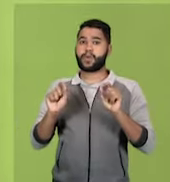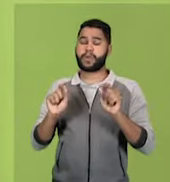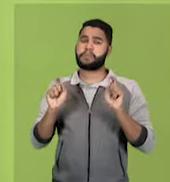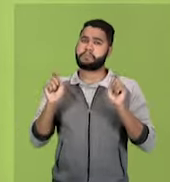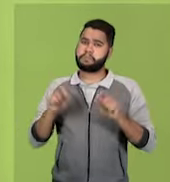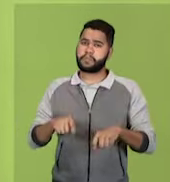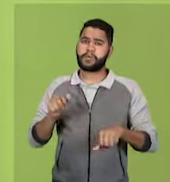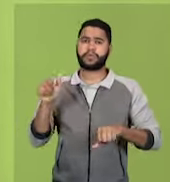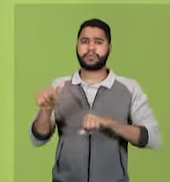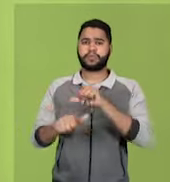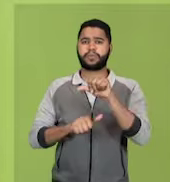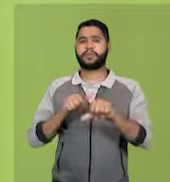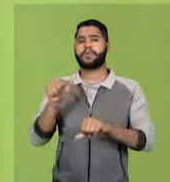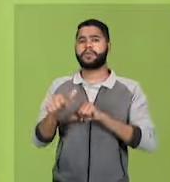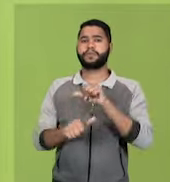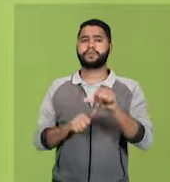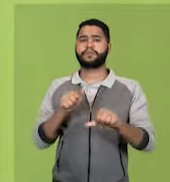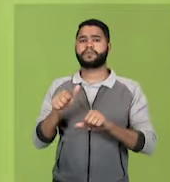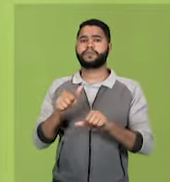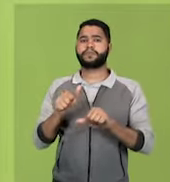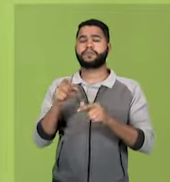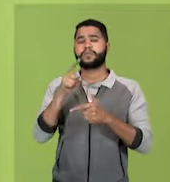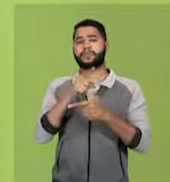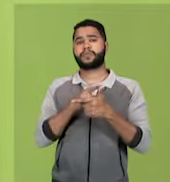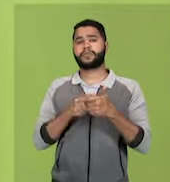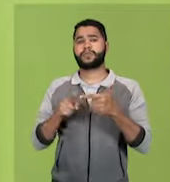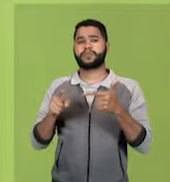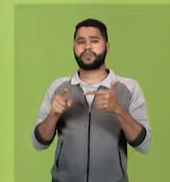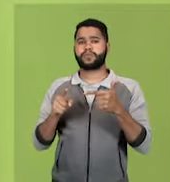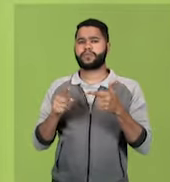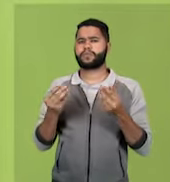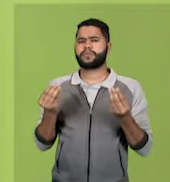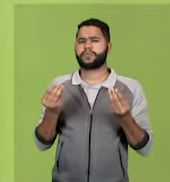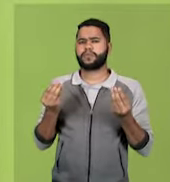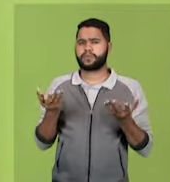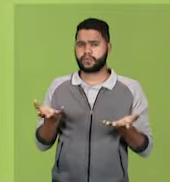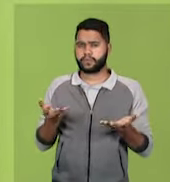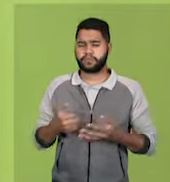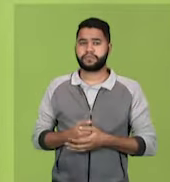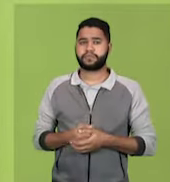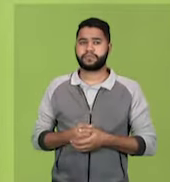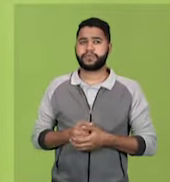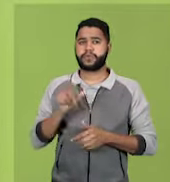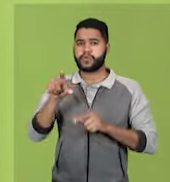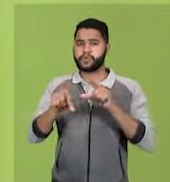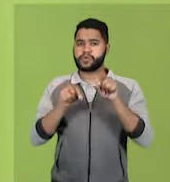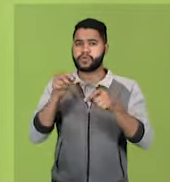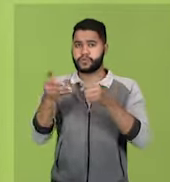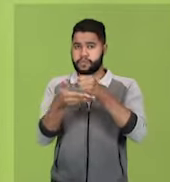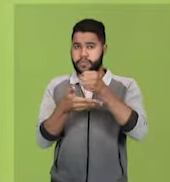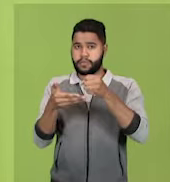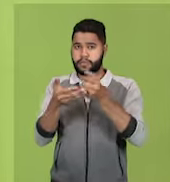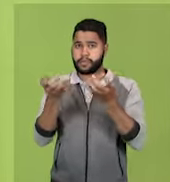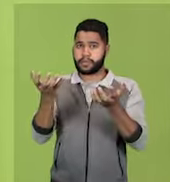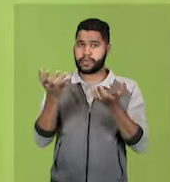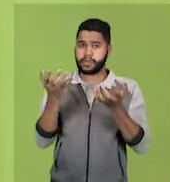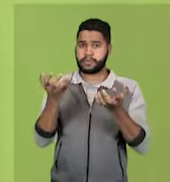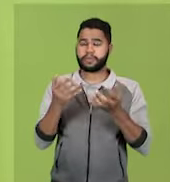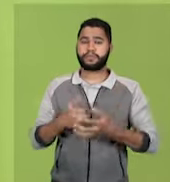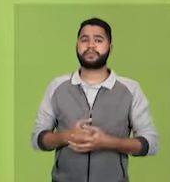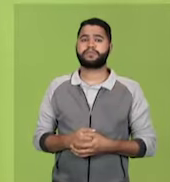posso transformar esse logaritmo em uma divisão de dois logaritmos. Como? Vou escolher uma base que eu queira, desde